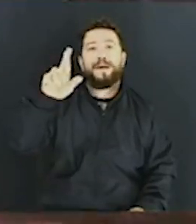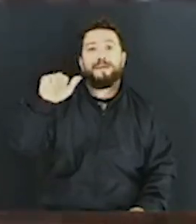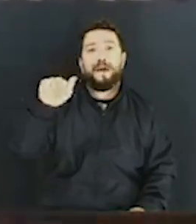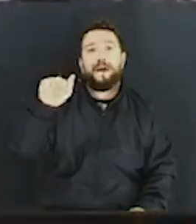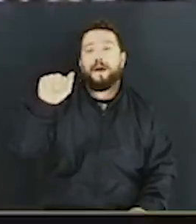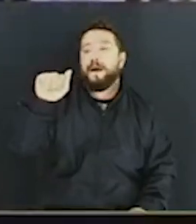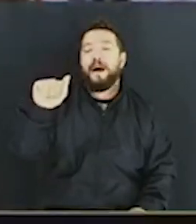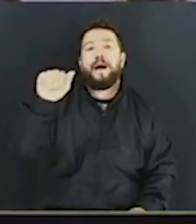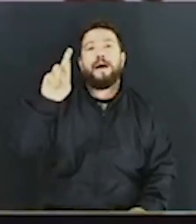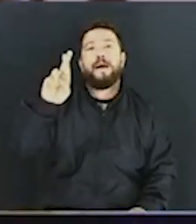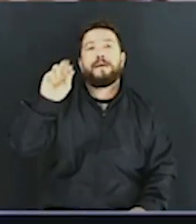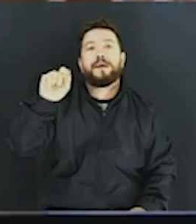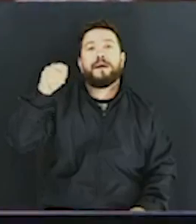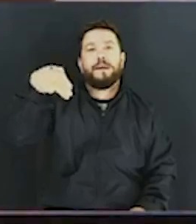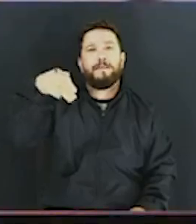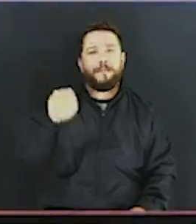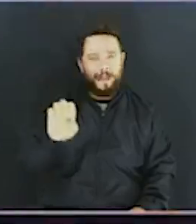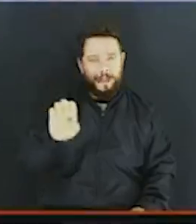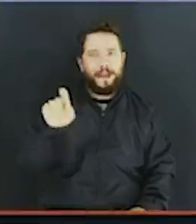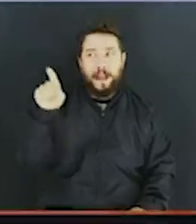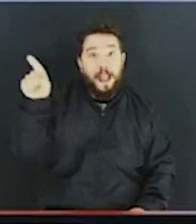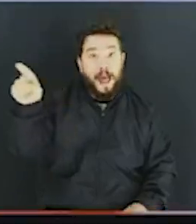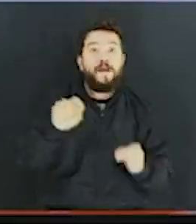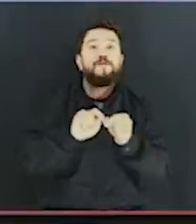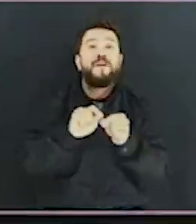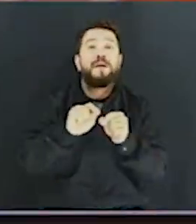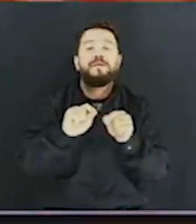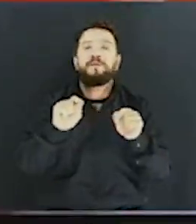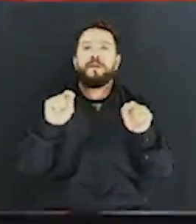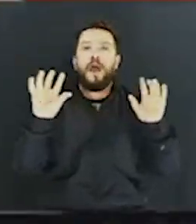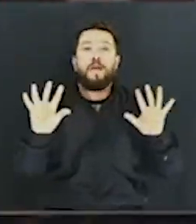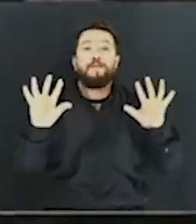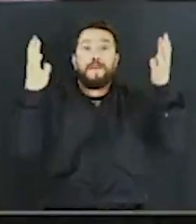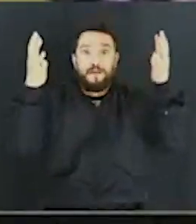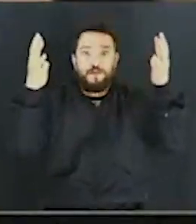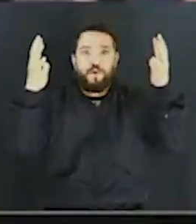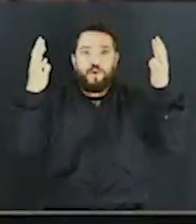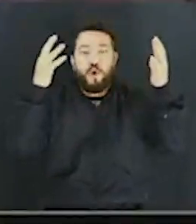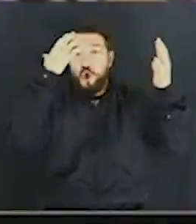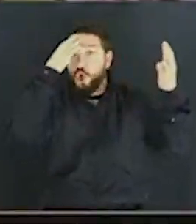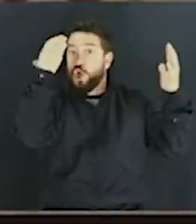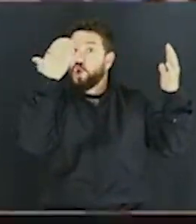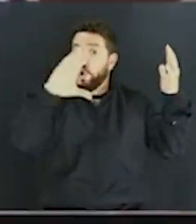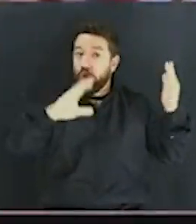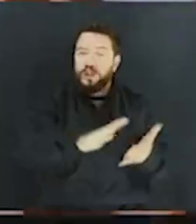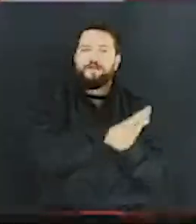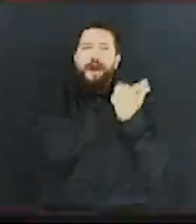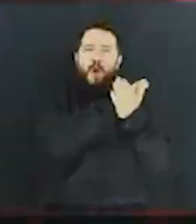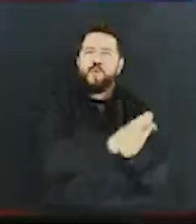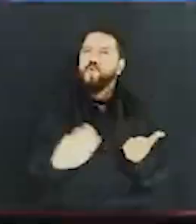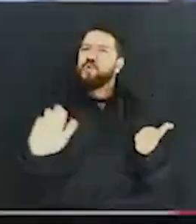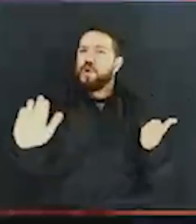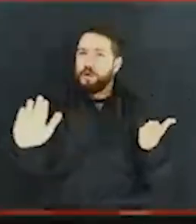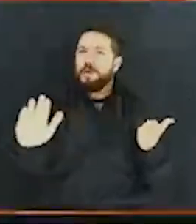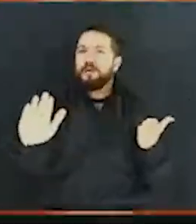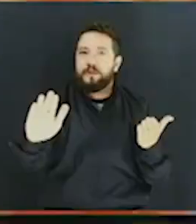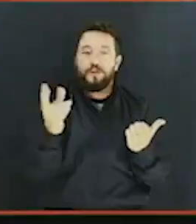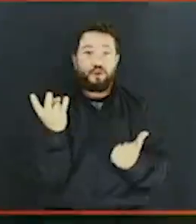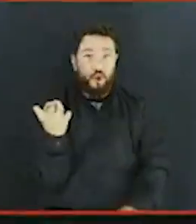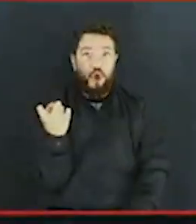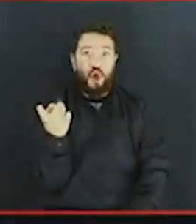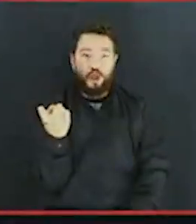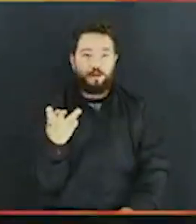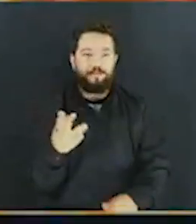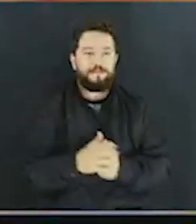Ana Cristina de Castro, presidente da Fundação Cultural de Curitiba, e aos servidores da Fundação Cultural de Curitiba. O diretor